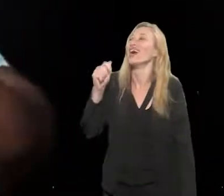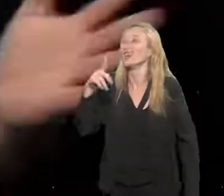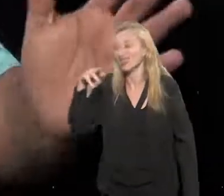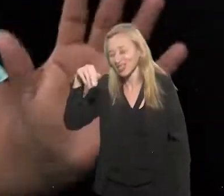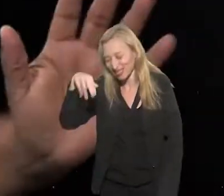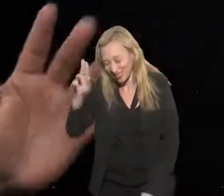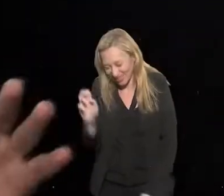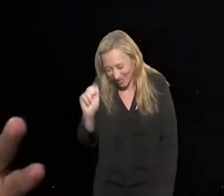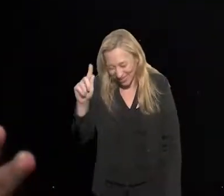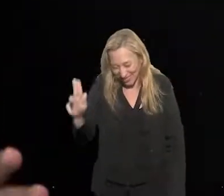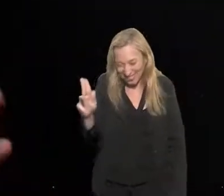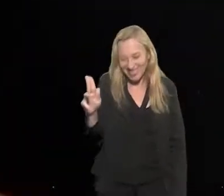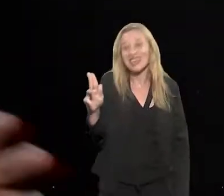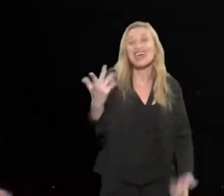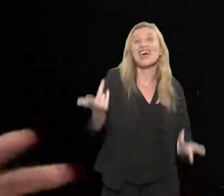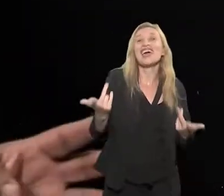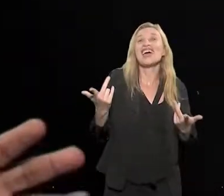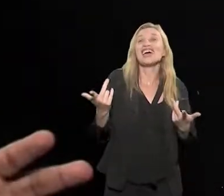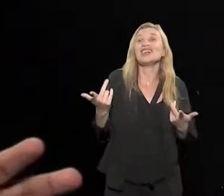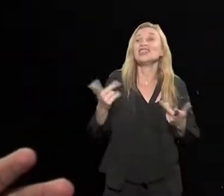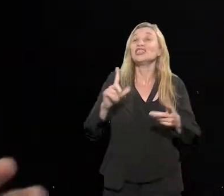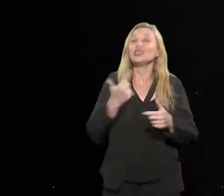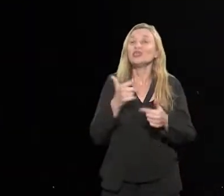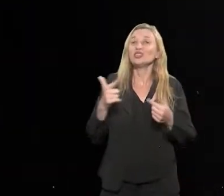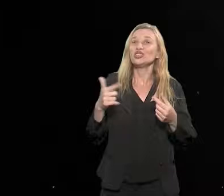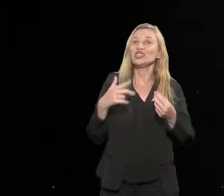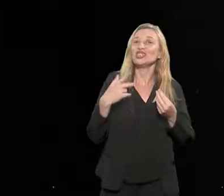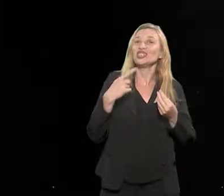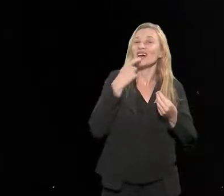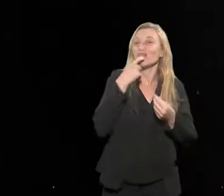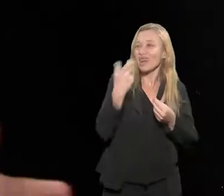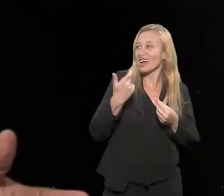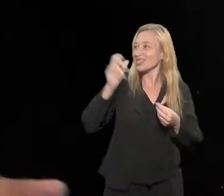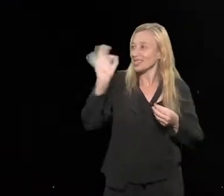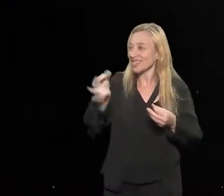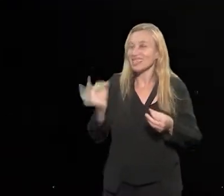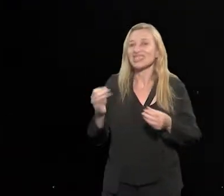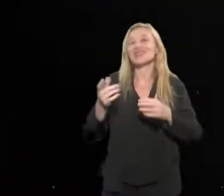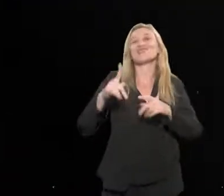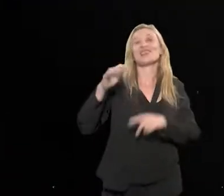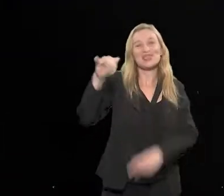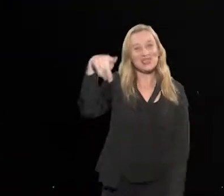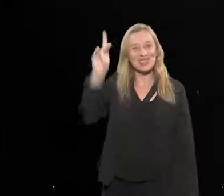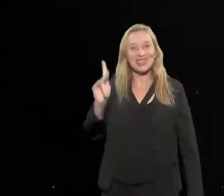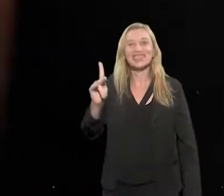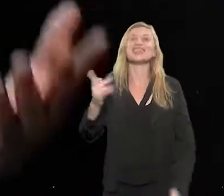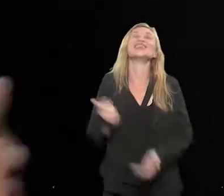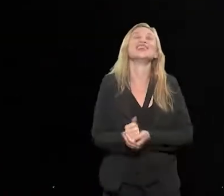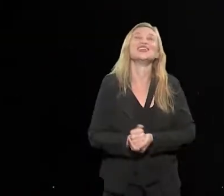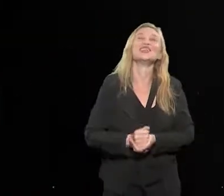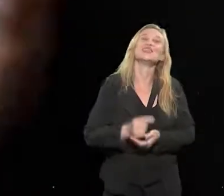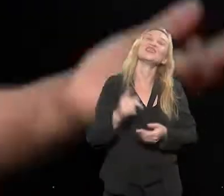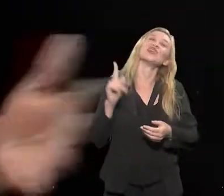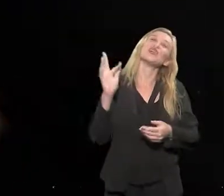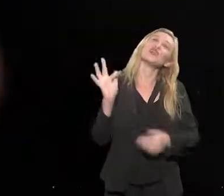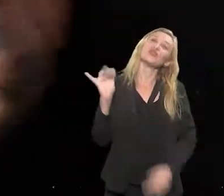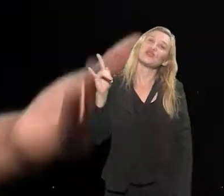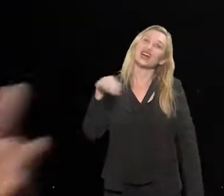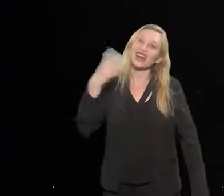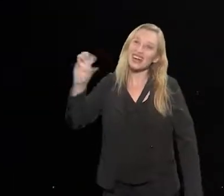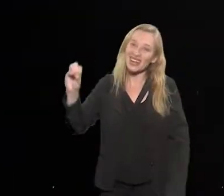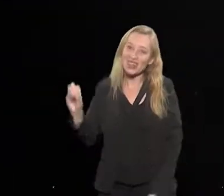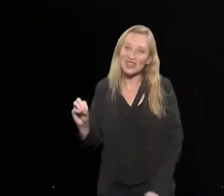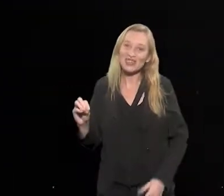cada um ia para onde queria. Então, mas era muito isso, as matinês de baile funk. enfim, Furacão,